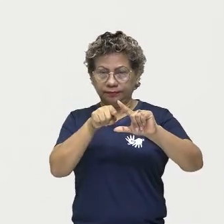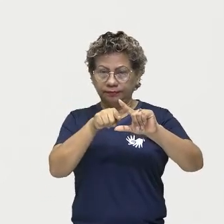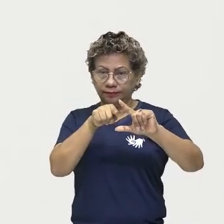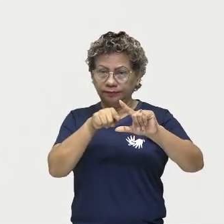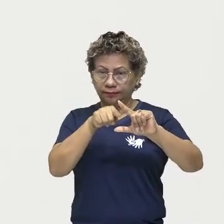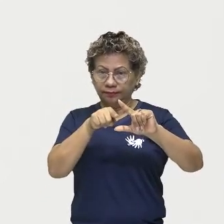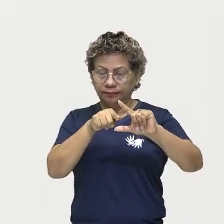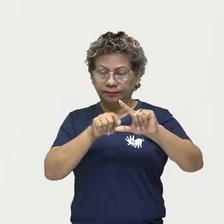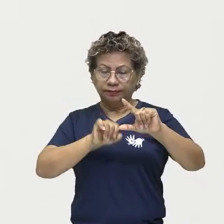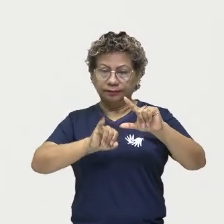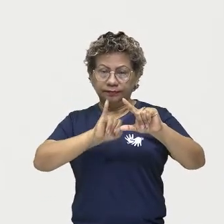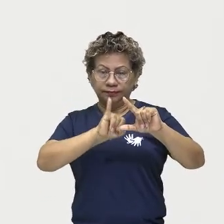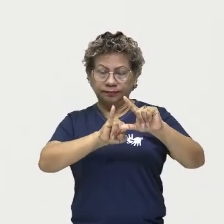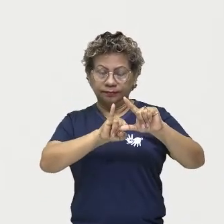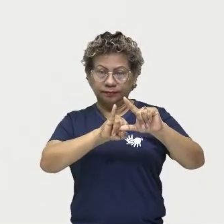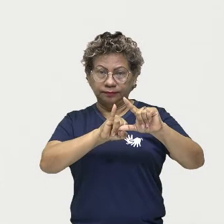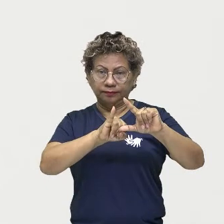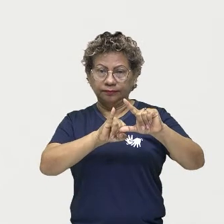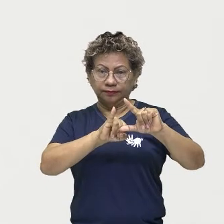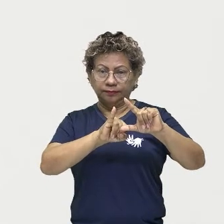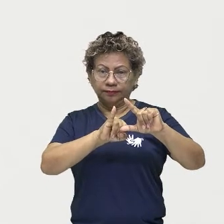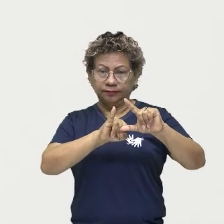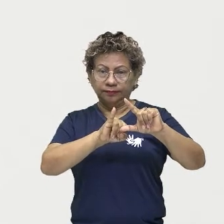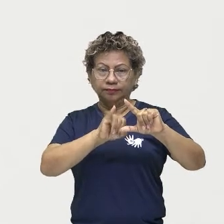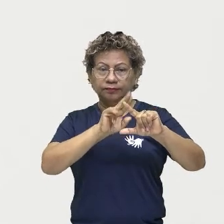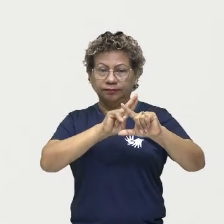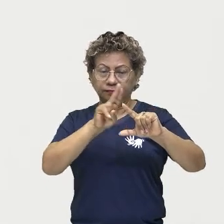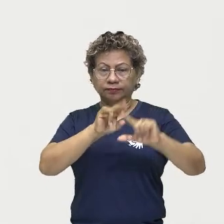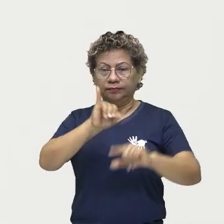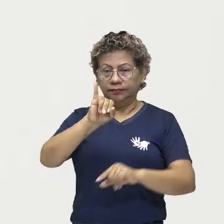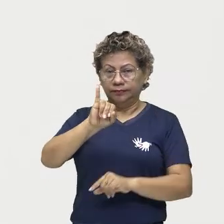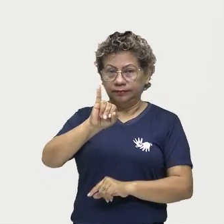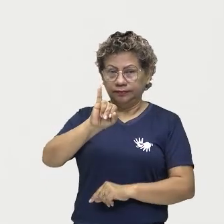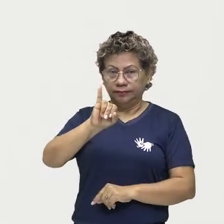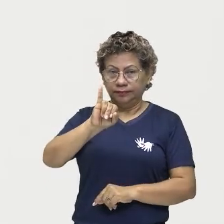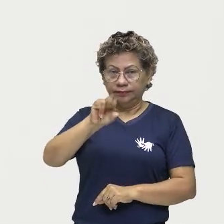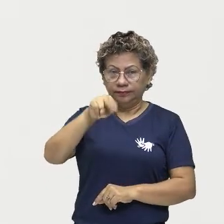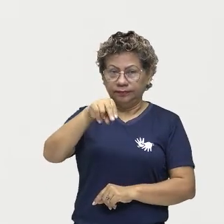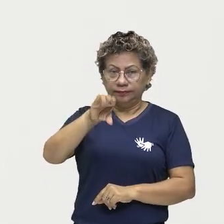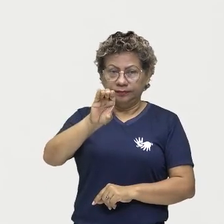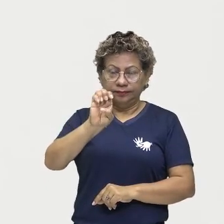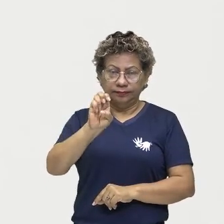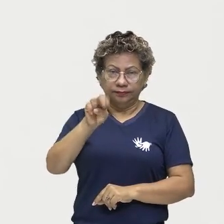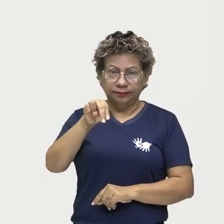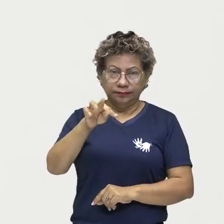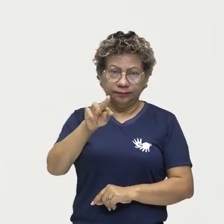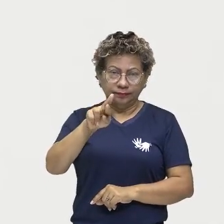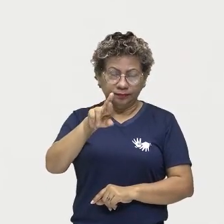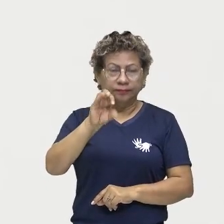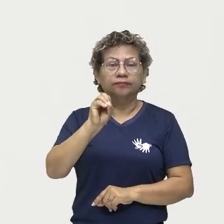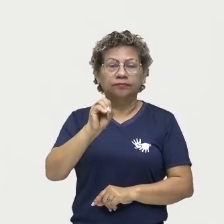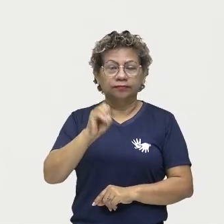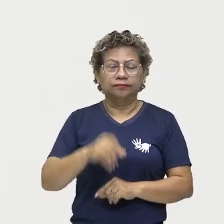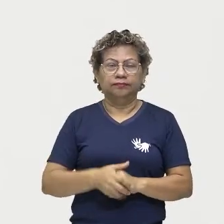vamos determinar o incentro. É o nosso primeiro ponto notável.